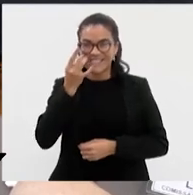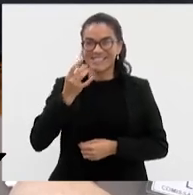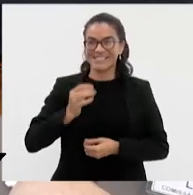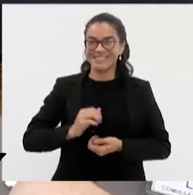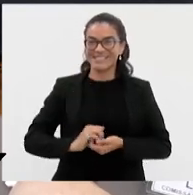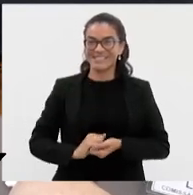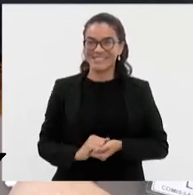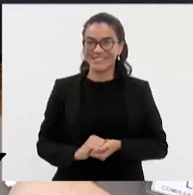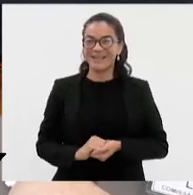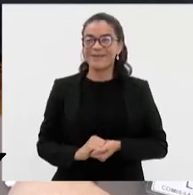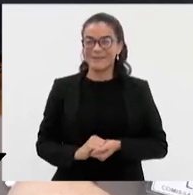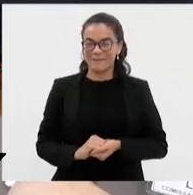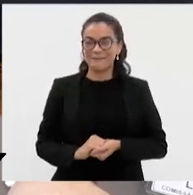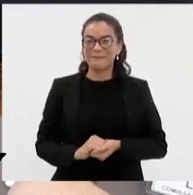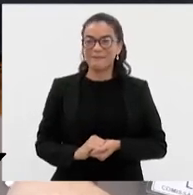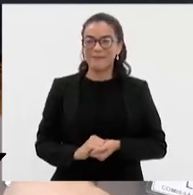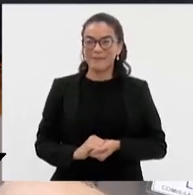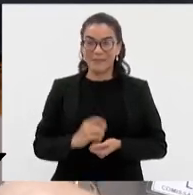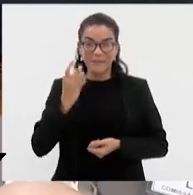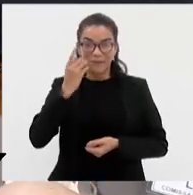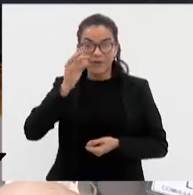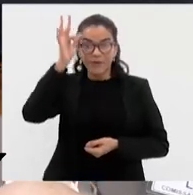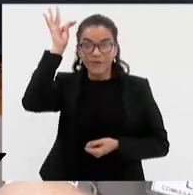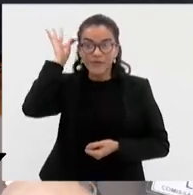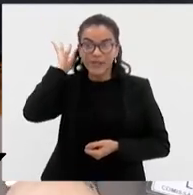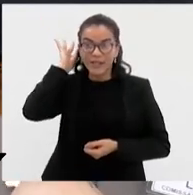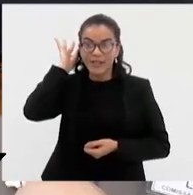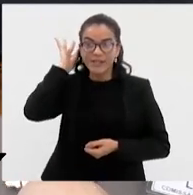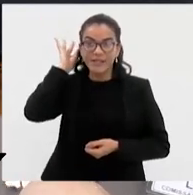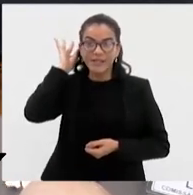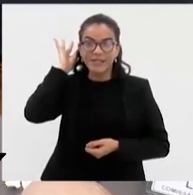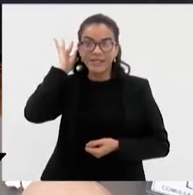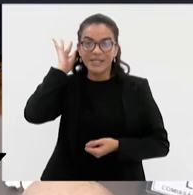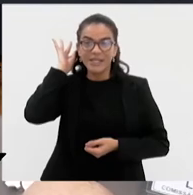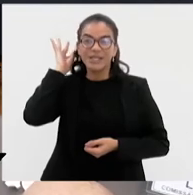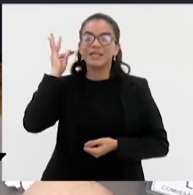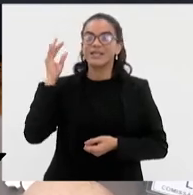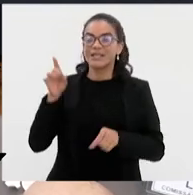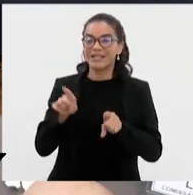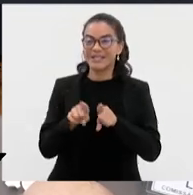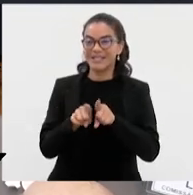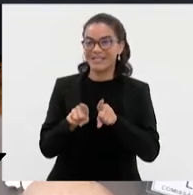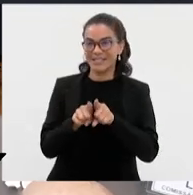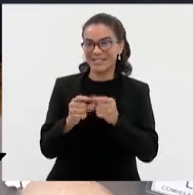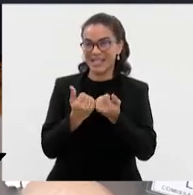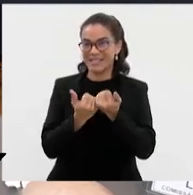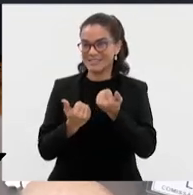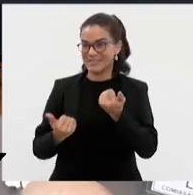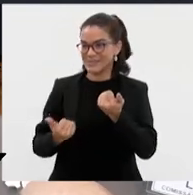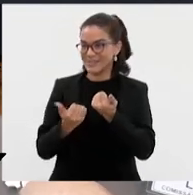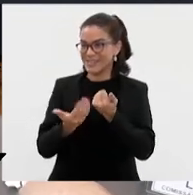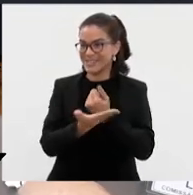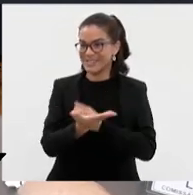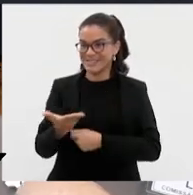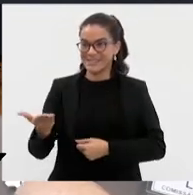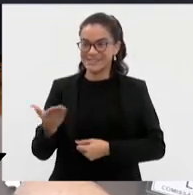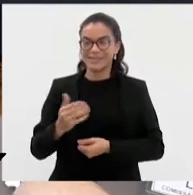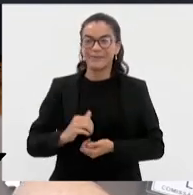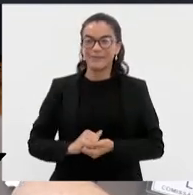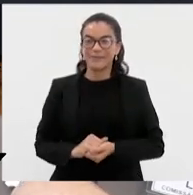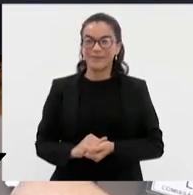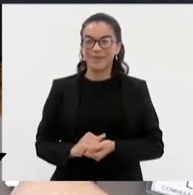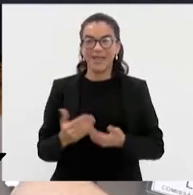Célia. Deputado Fred está aí já, não? Deputado Fred Pacheco e as assessorias.